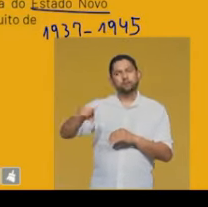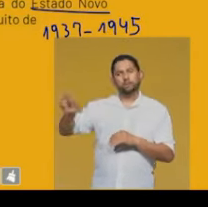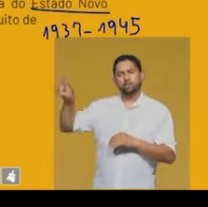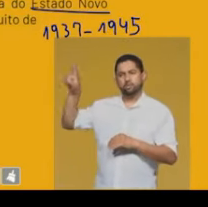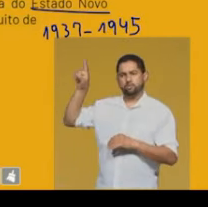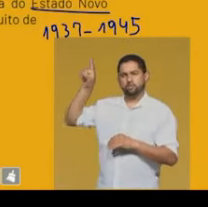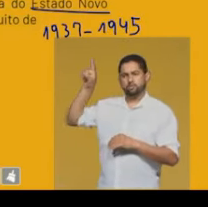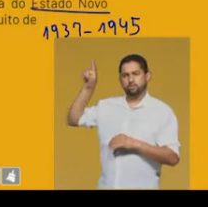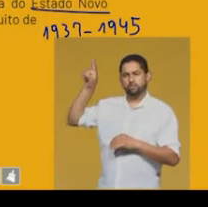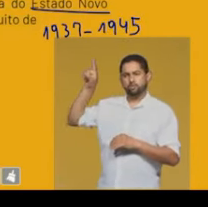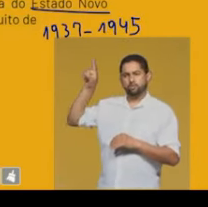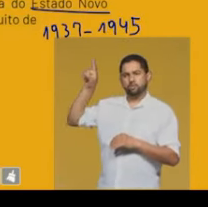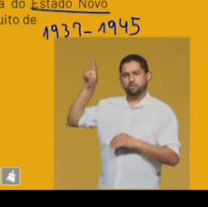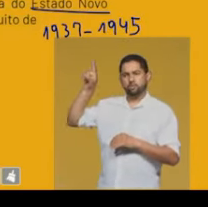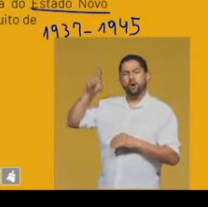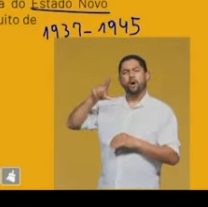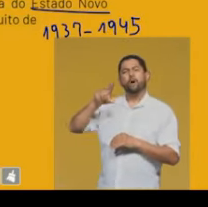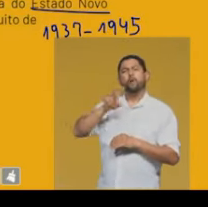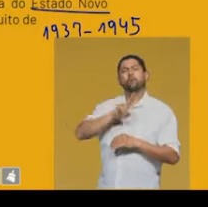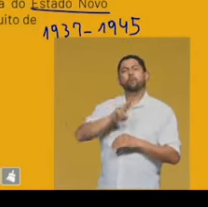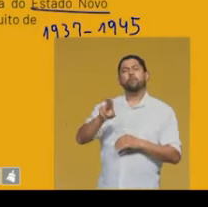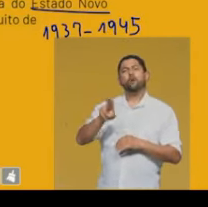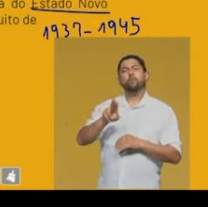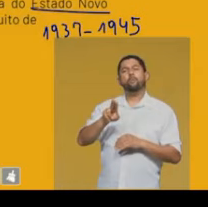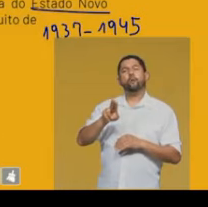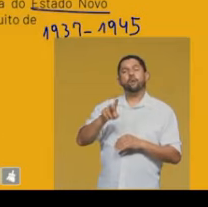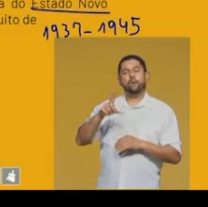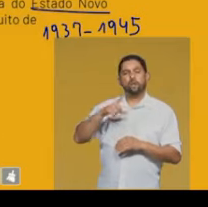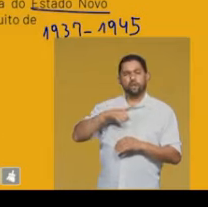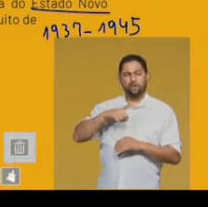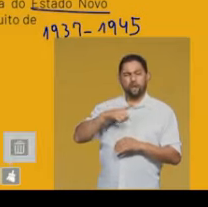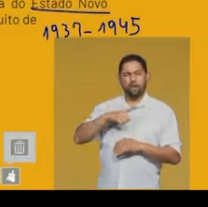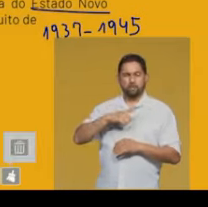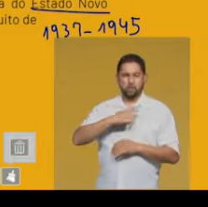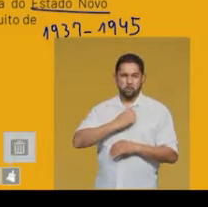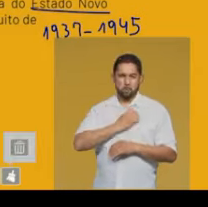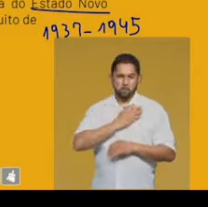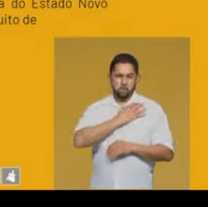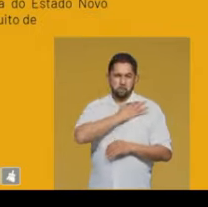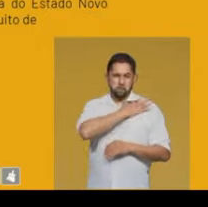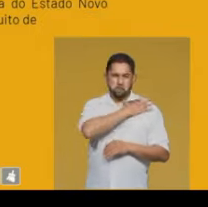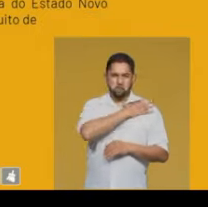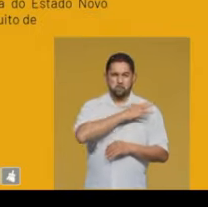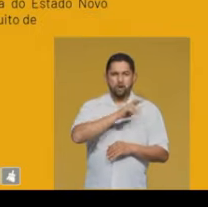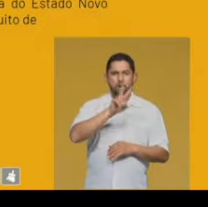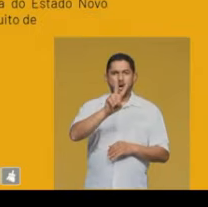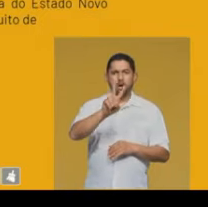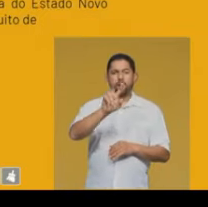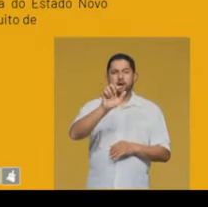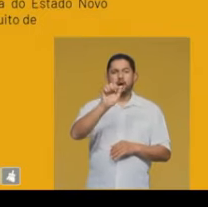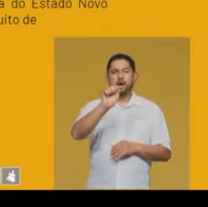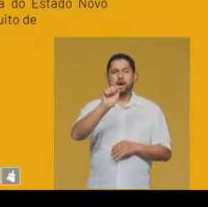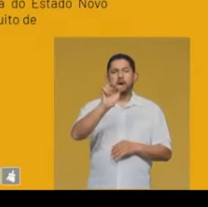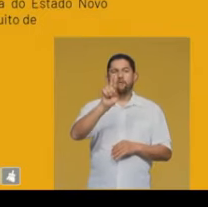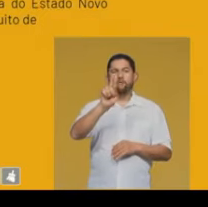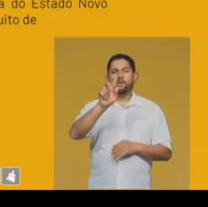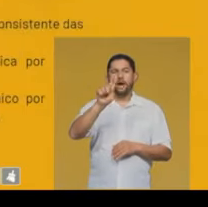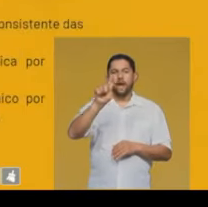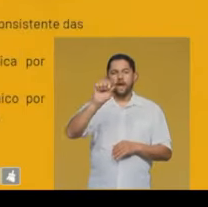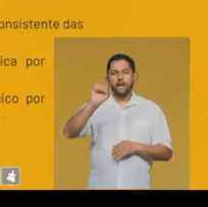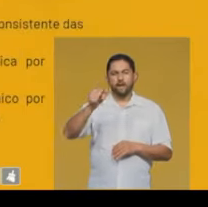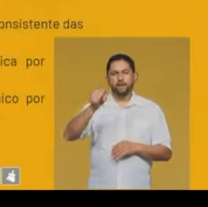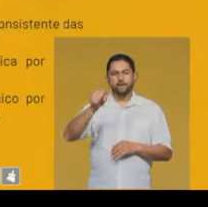que é chamado de ditadura Vargas, certo?